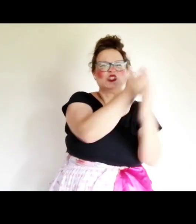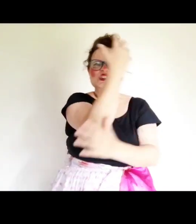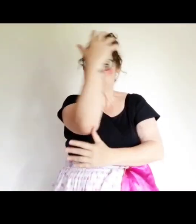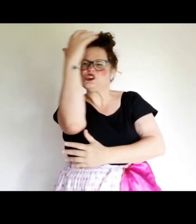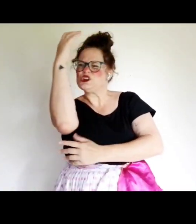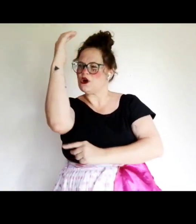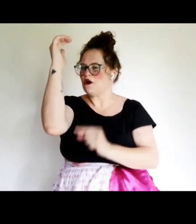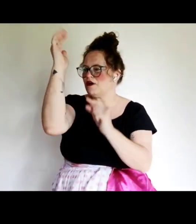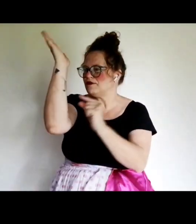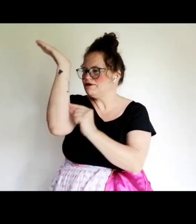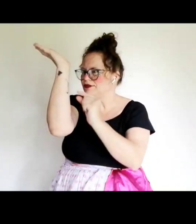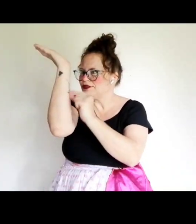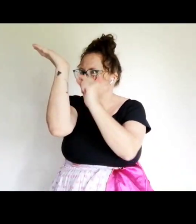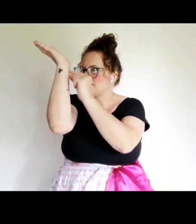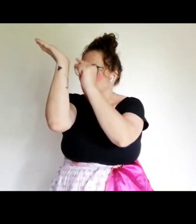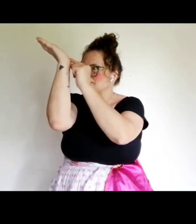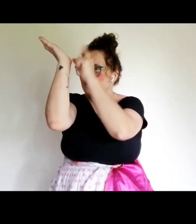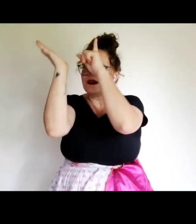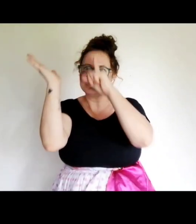Sítio do Pica-Pau